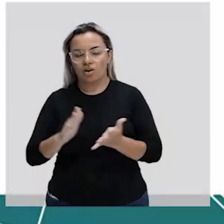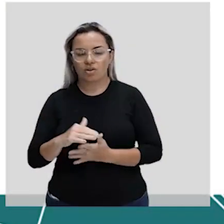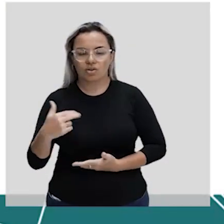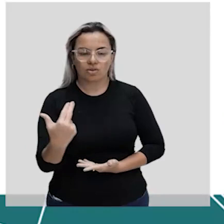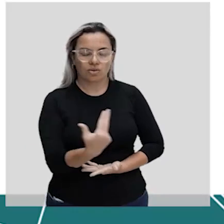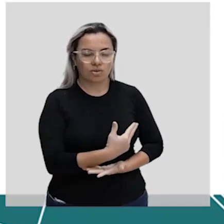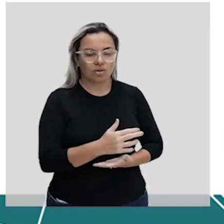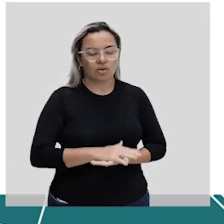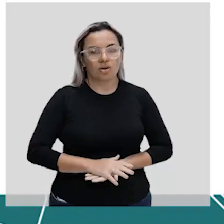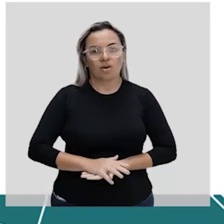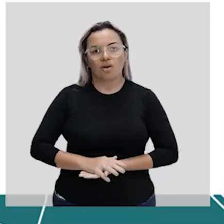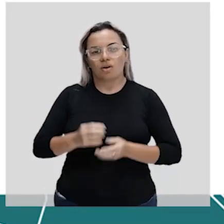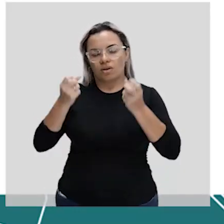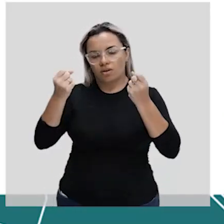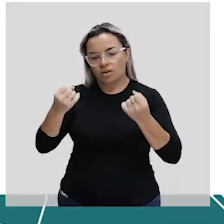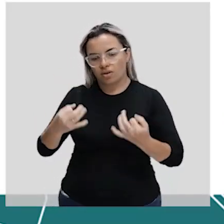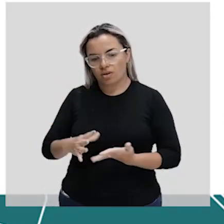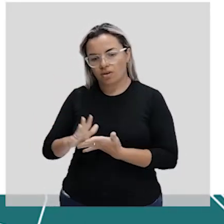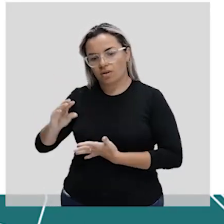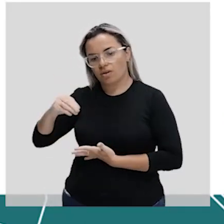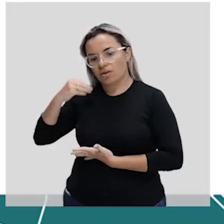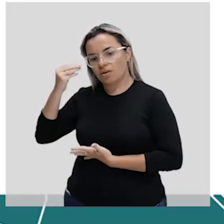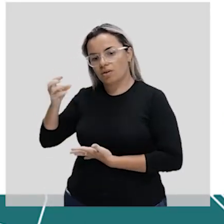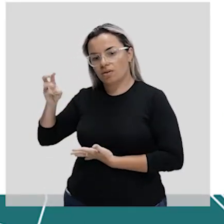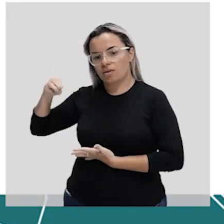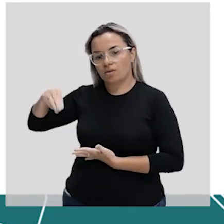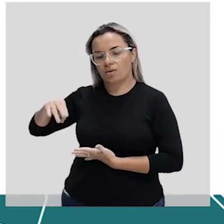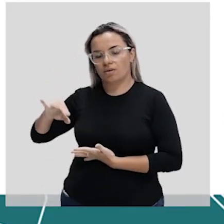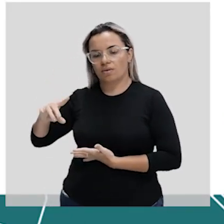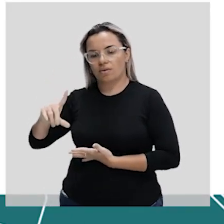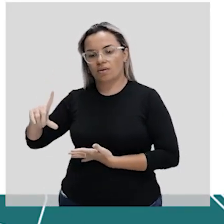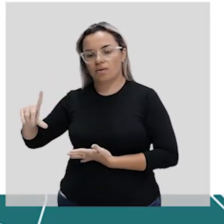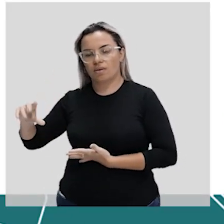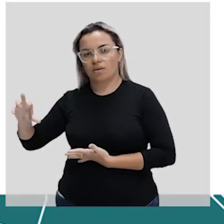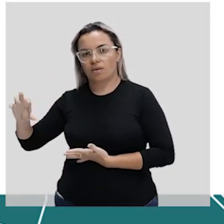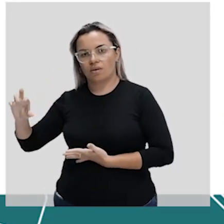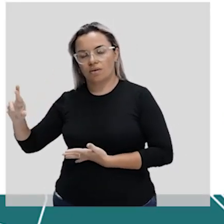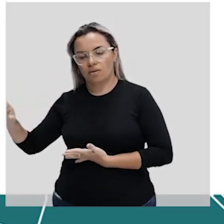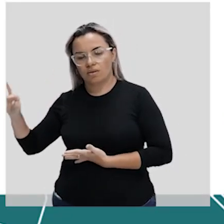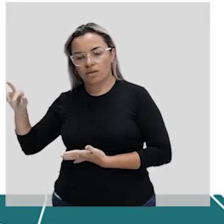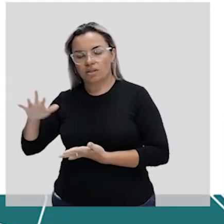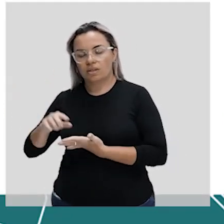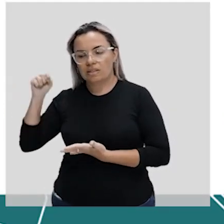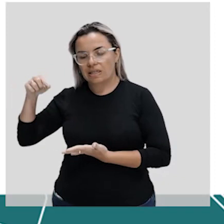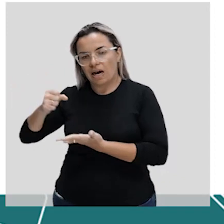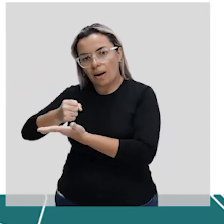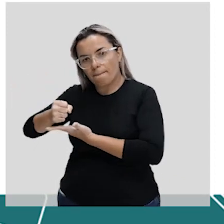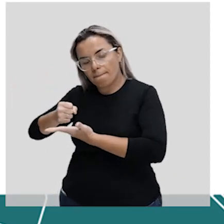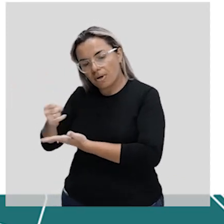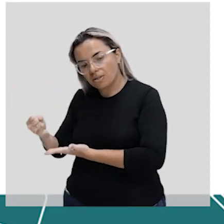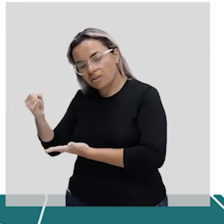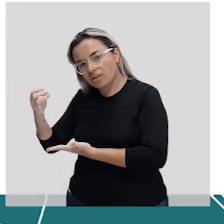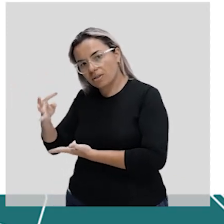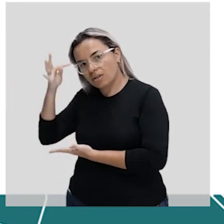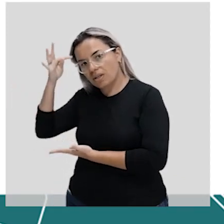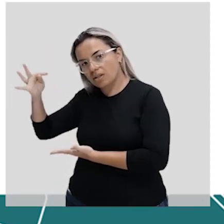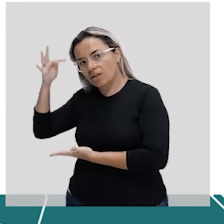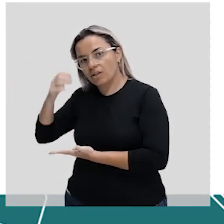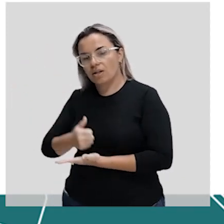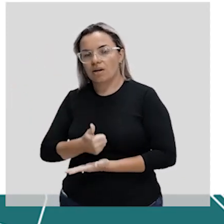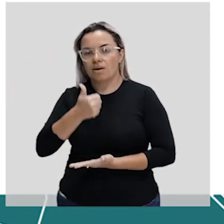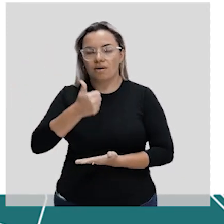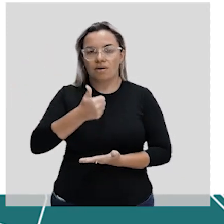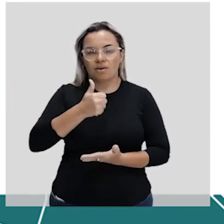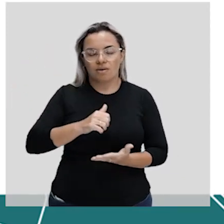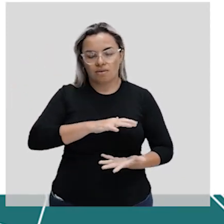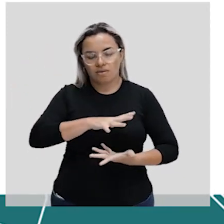o experimento de Miller, que na verdade é o experimento que dá fundamento à teoria lá sobre a Terra primitiva,